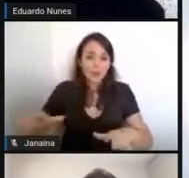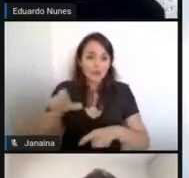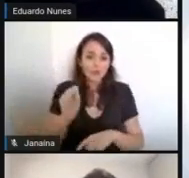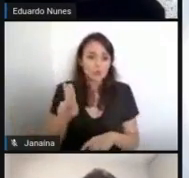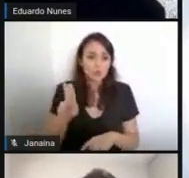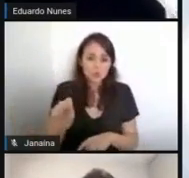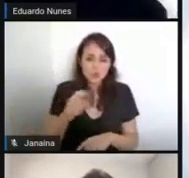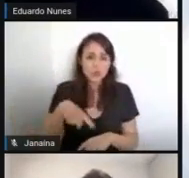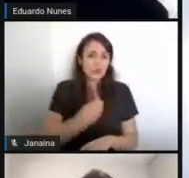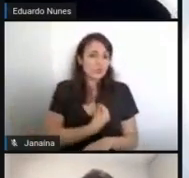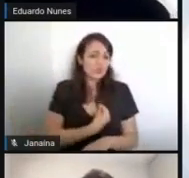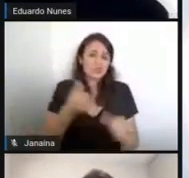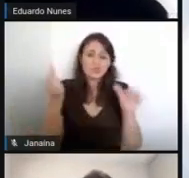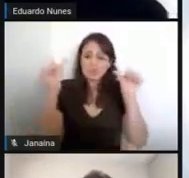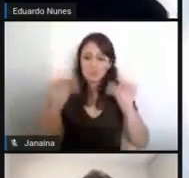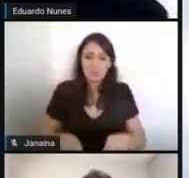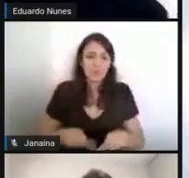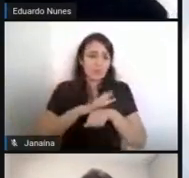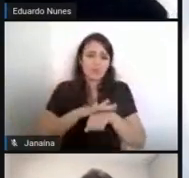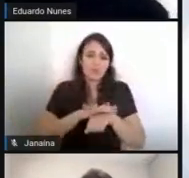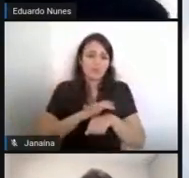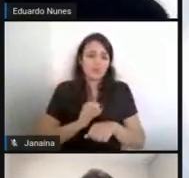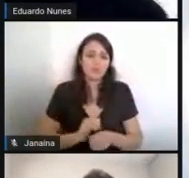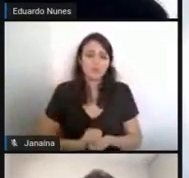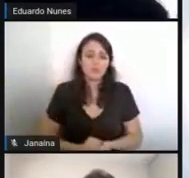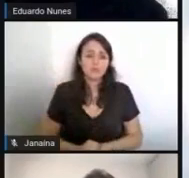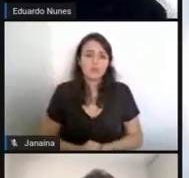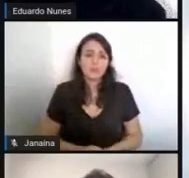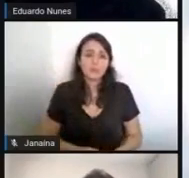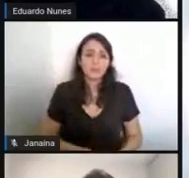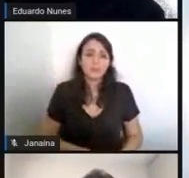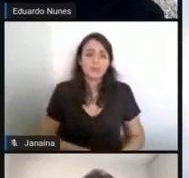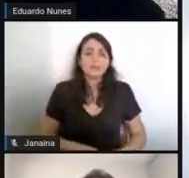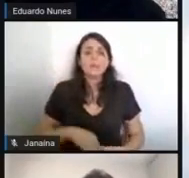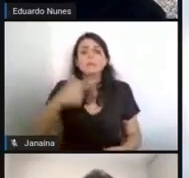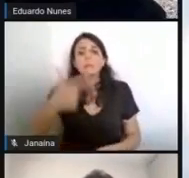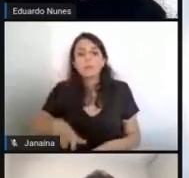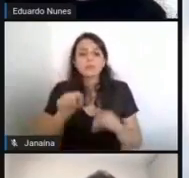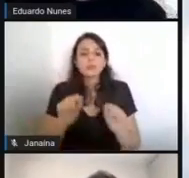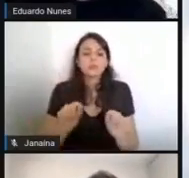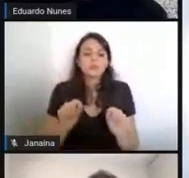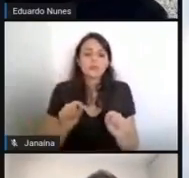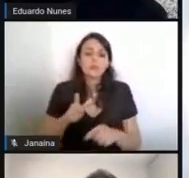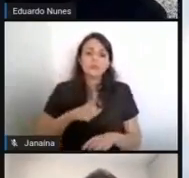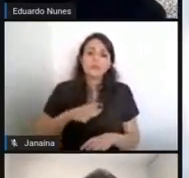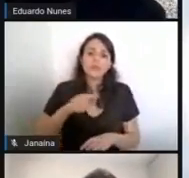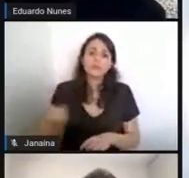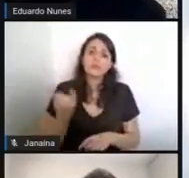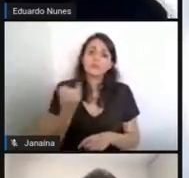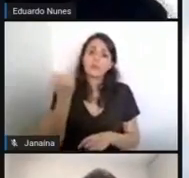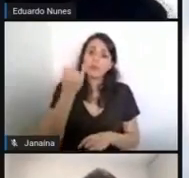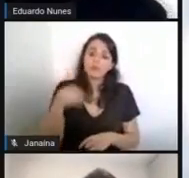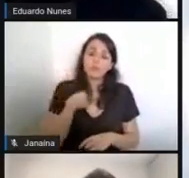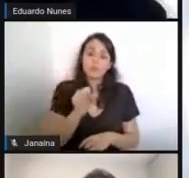mais dramática. Pode passar. Além disso, a gente tem, né, a importância do SUS, porque ela